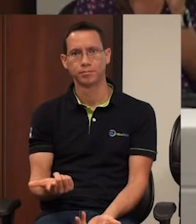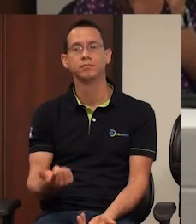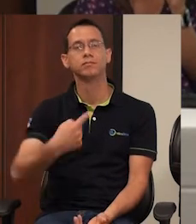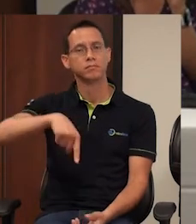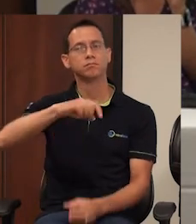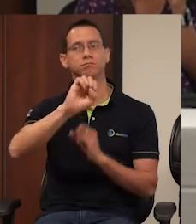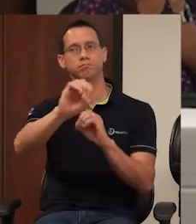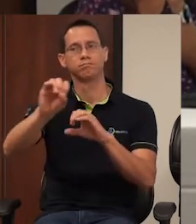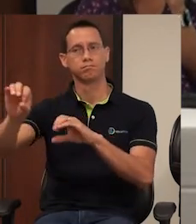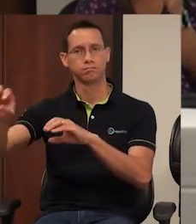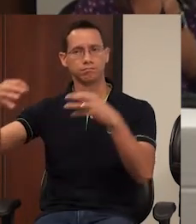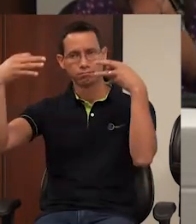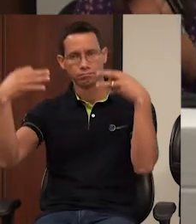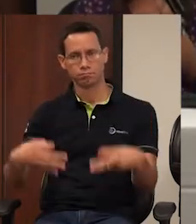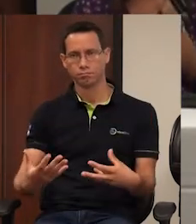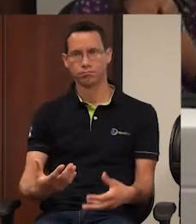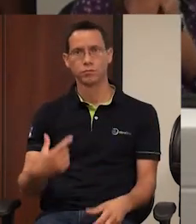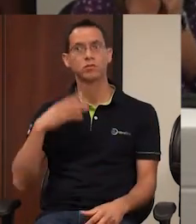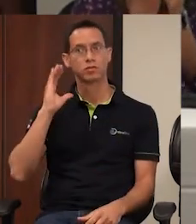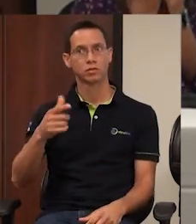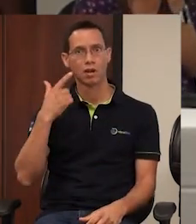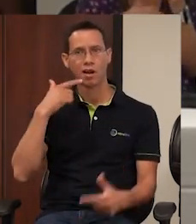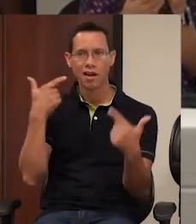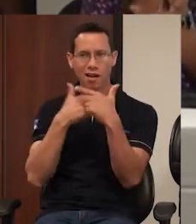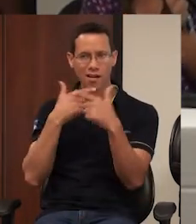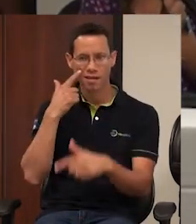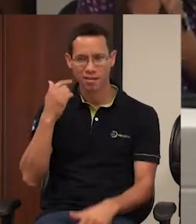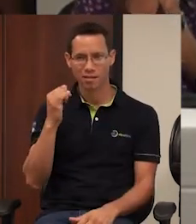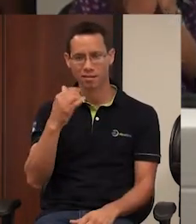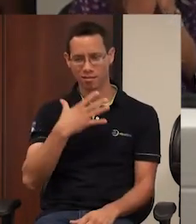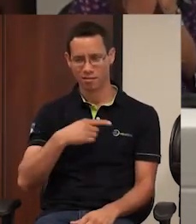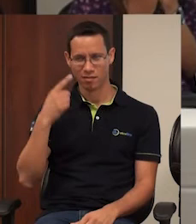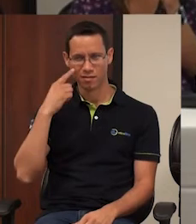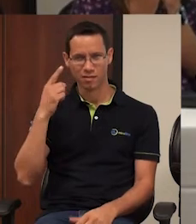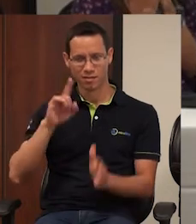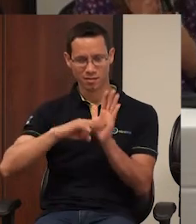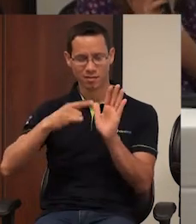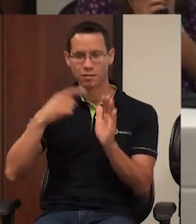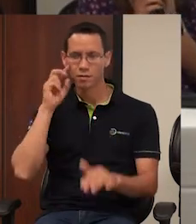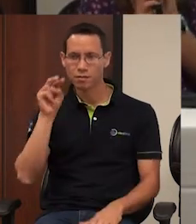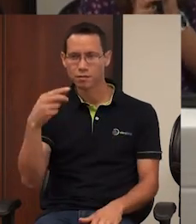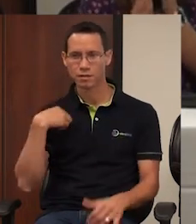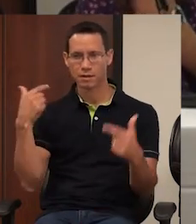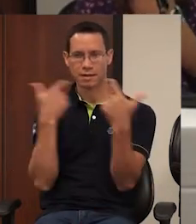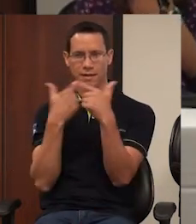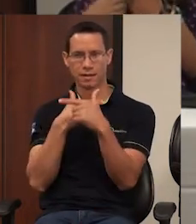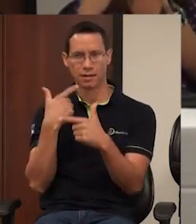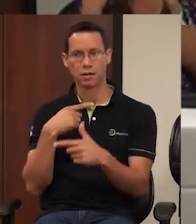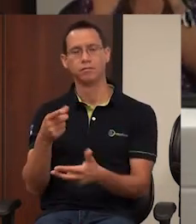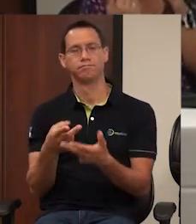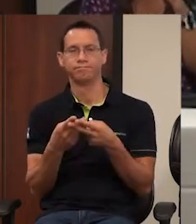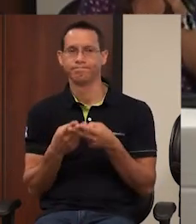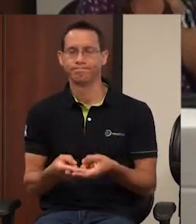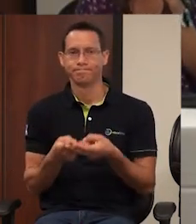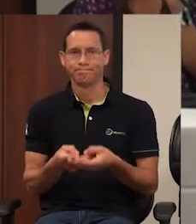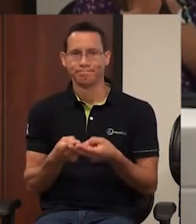isso. Eu já vi crianças rindo do meu filho, ele lá chamando para brincar. Aí eu, muito pacientemente, peguei o telefone,